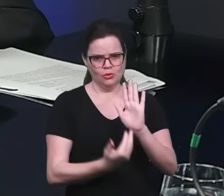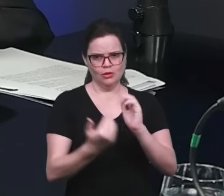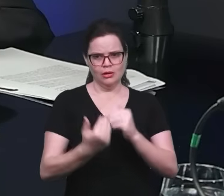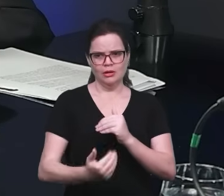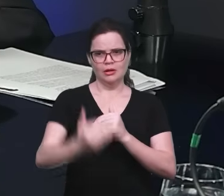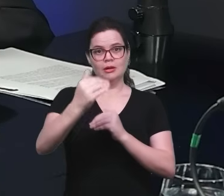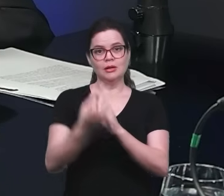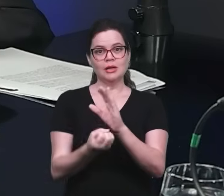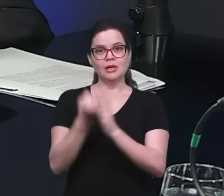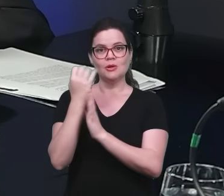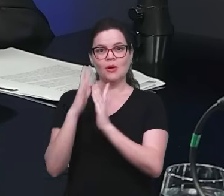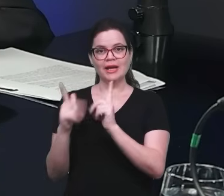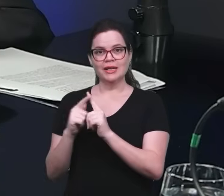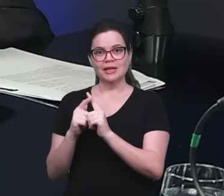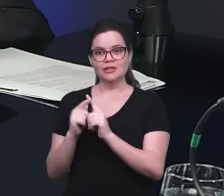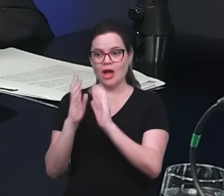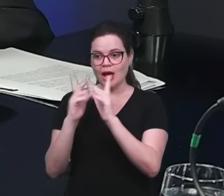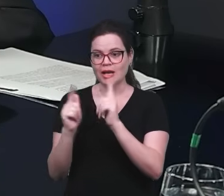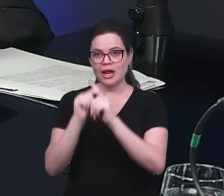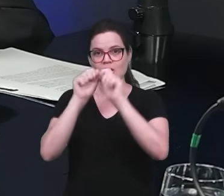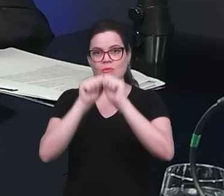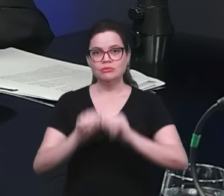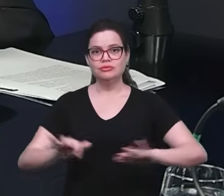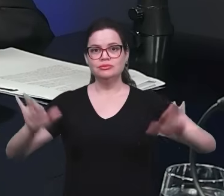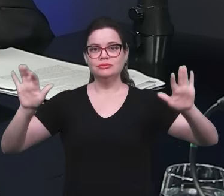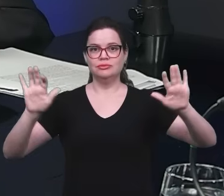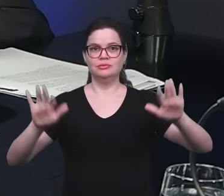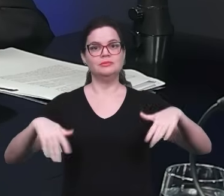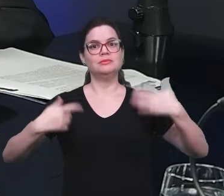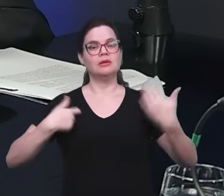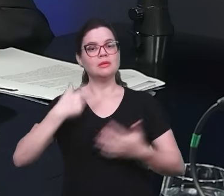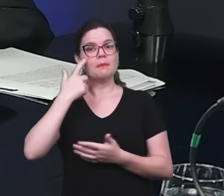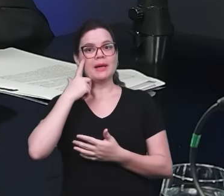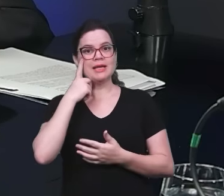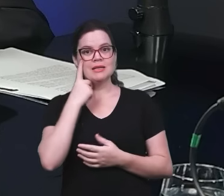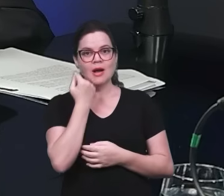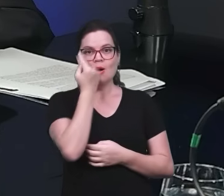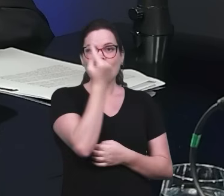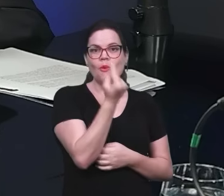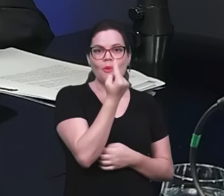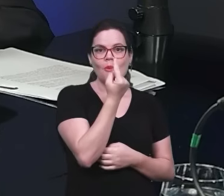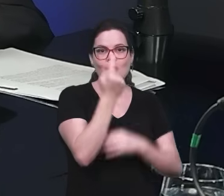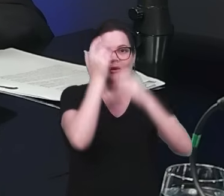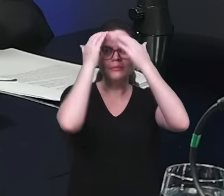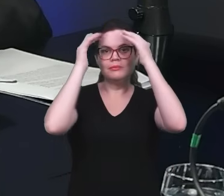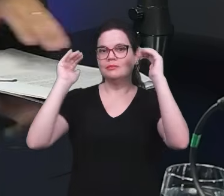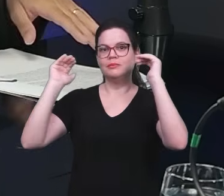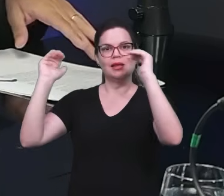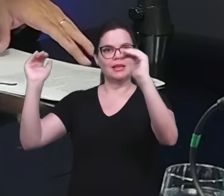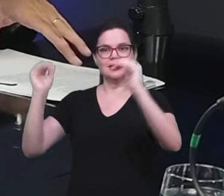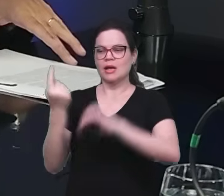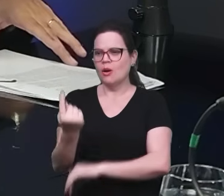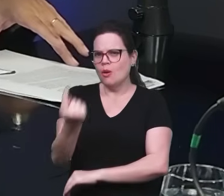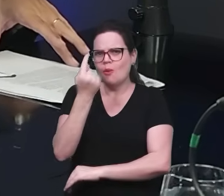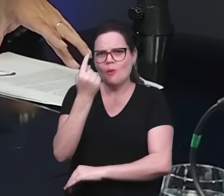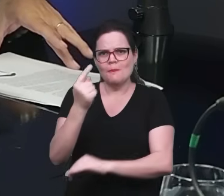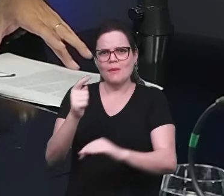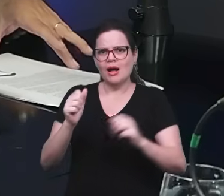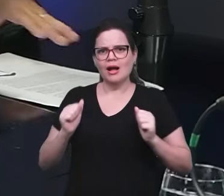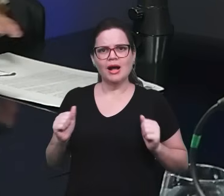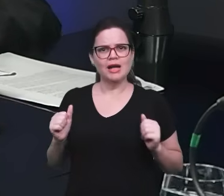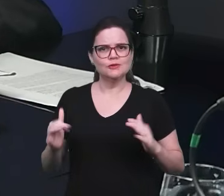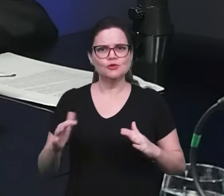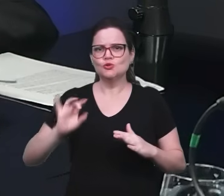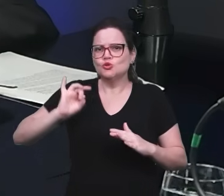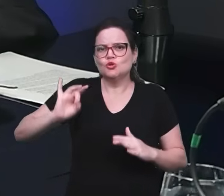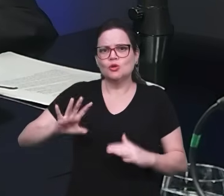nós poderíamos imaginar o seguinte, olha, Abraão jamais Imaginou tudo poderia isso. imaginar